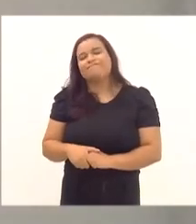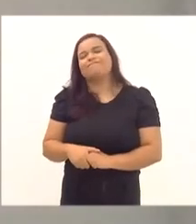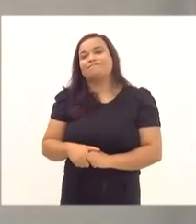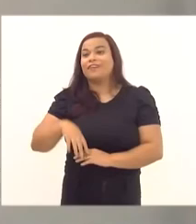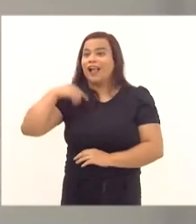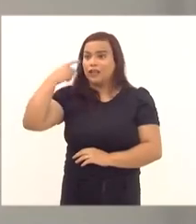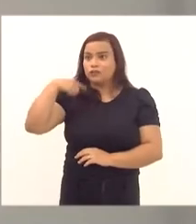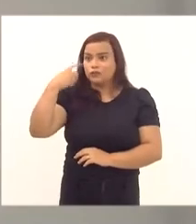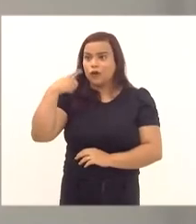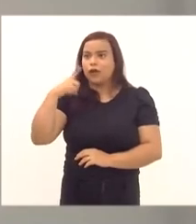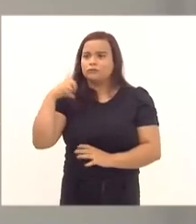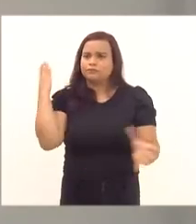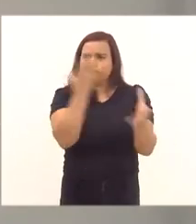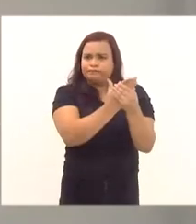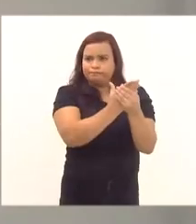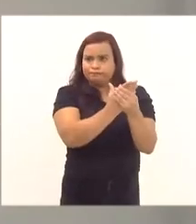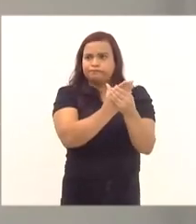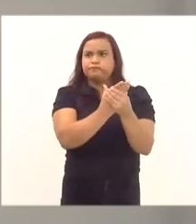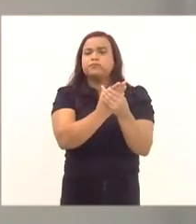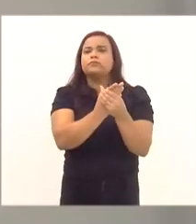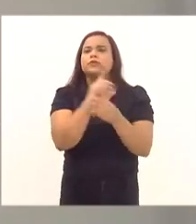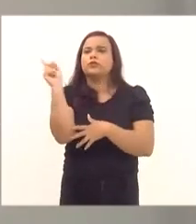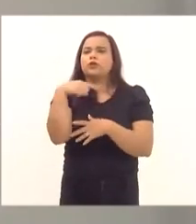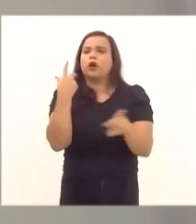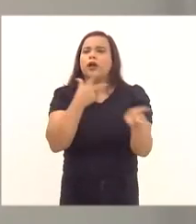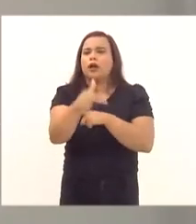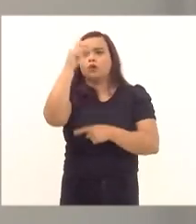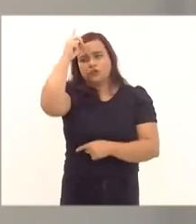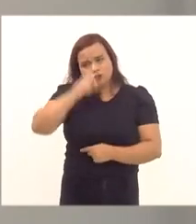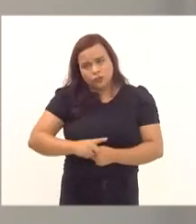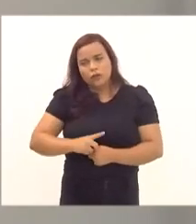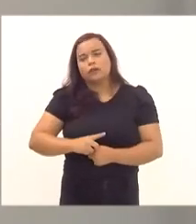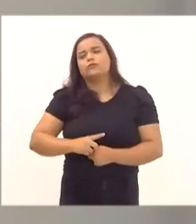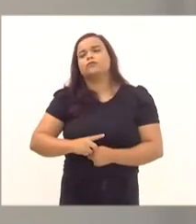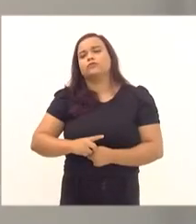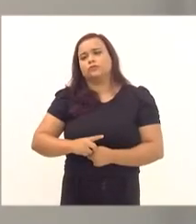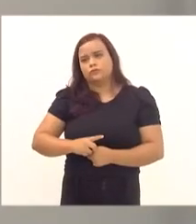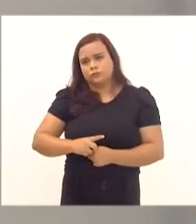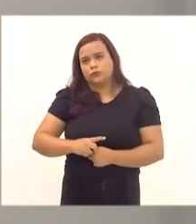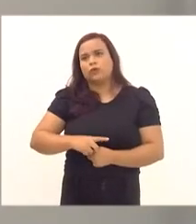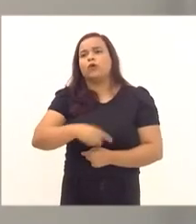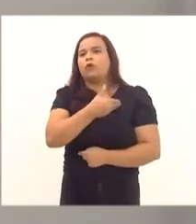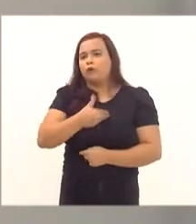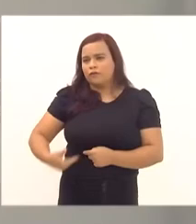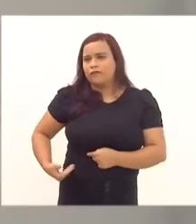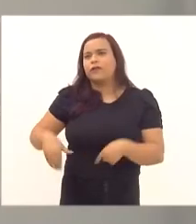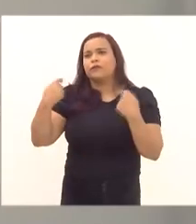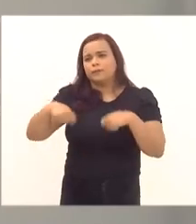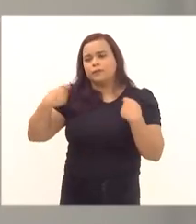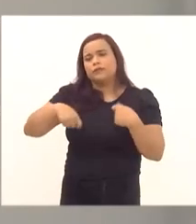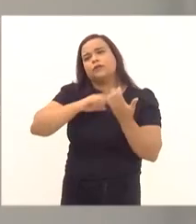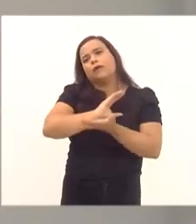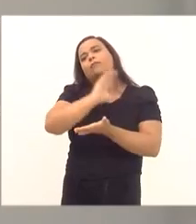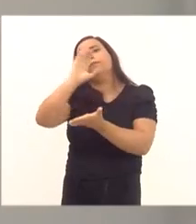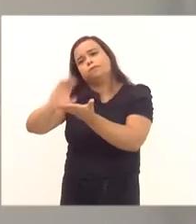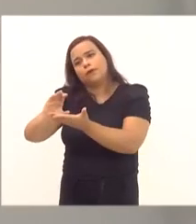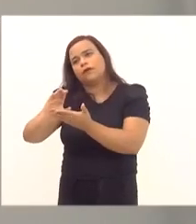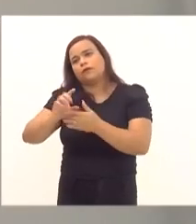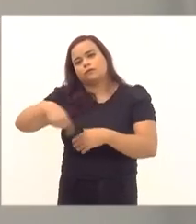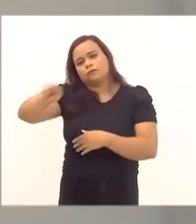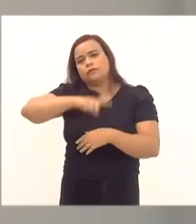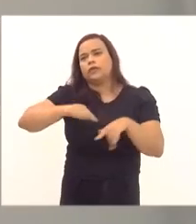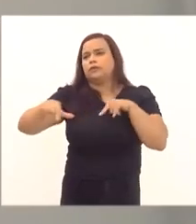os advogados entraram com uma ação e nós ganhamos o direito à o governo tem que interiorizar os índios os trabalhadores